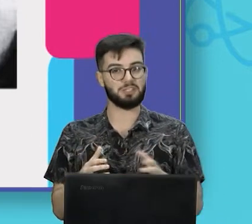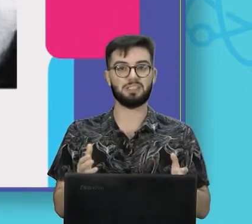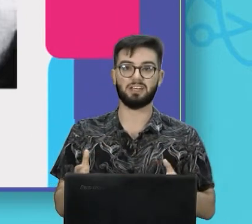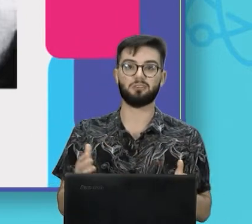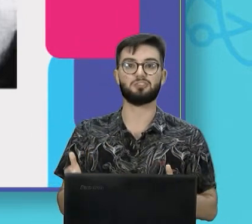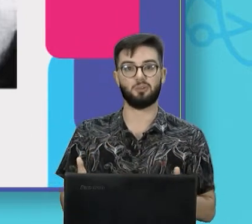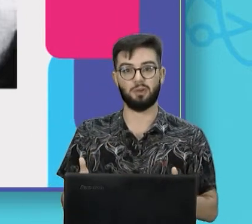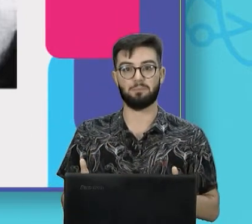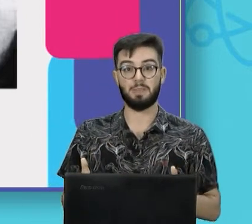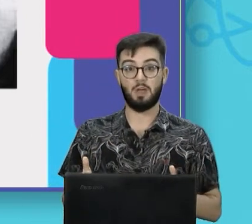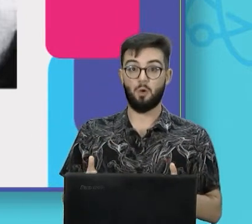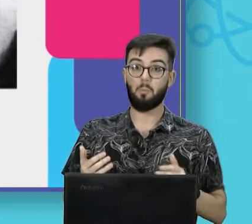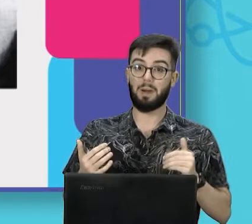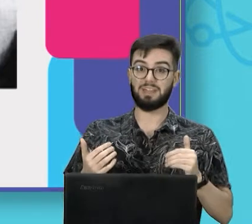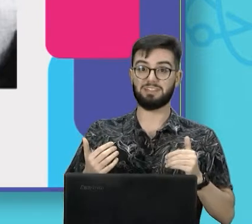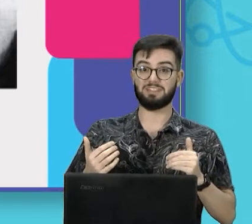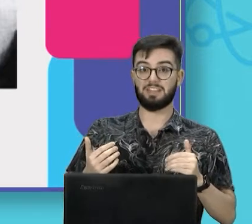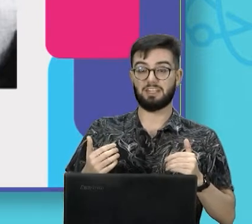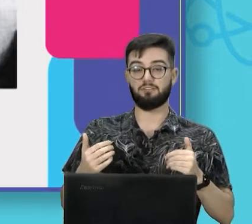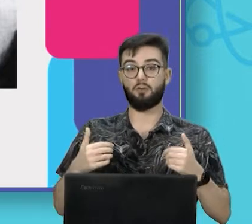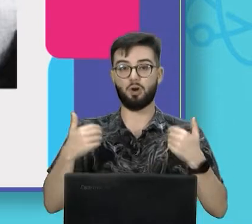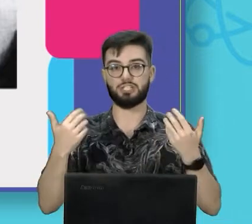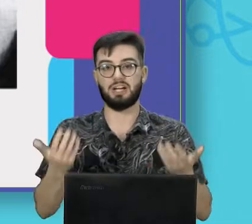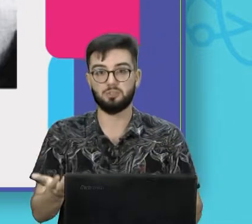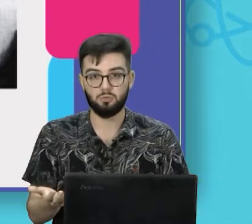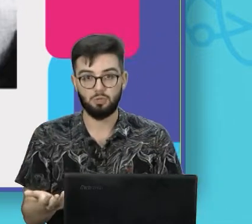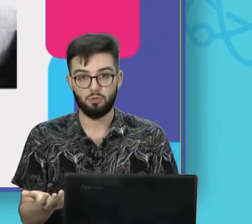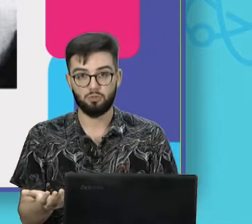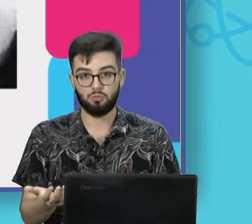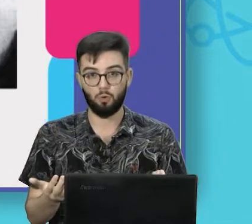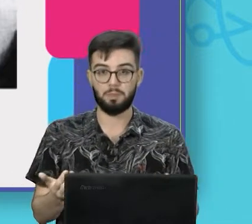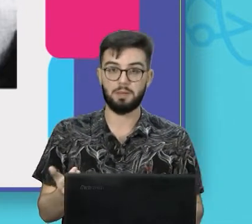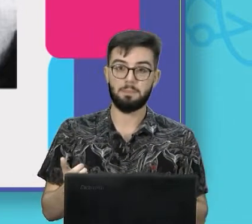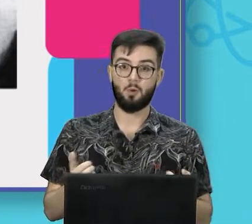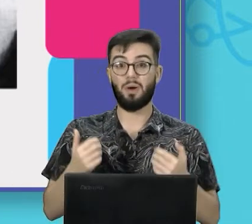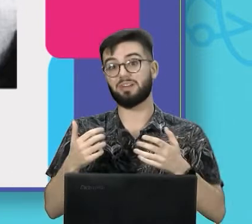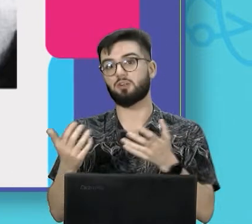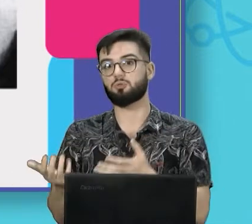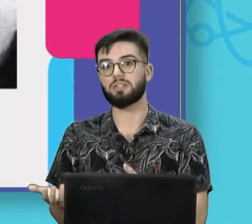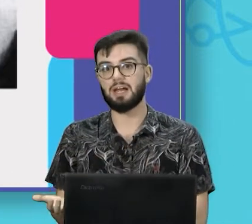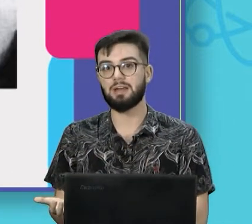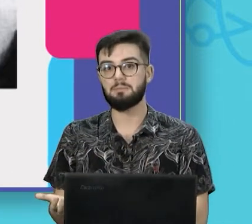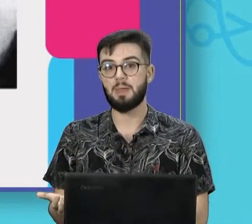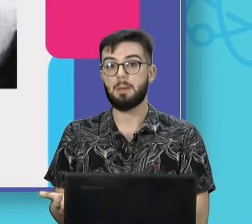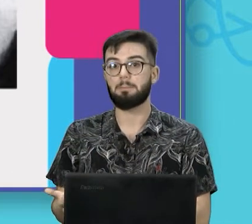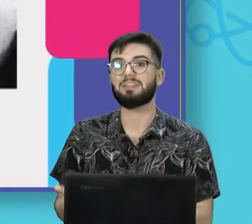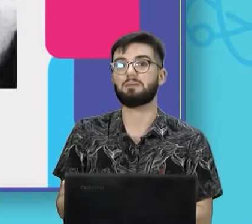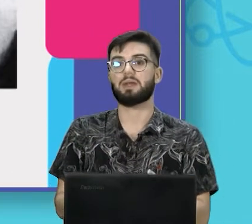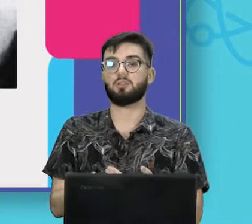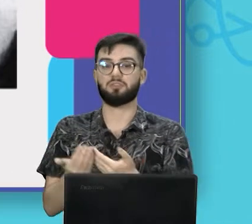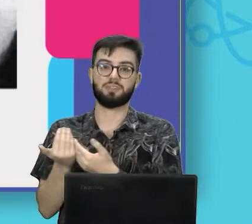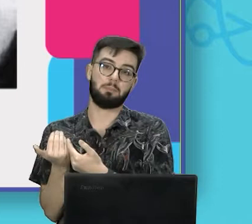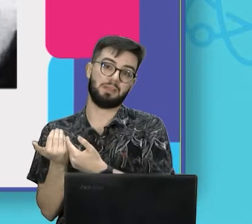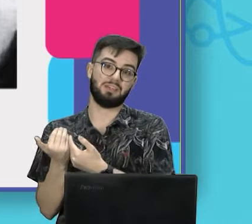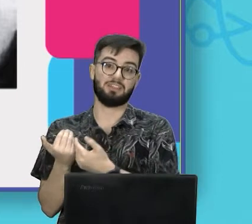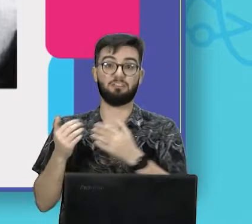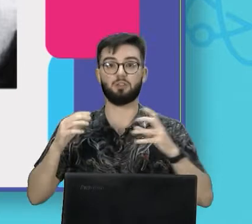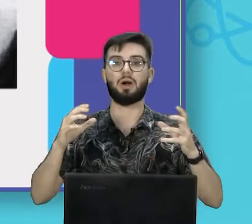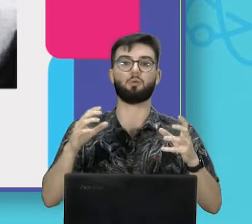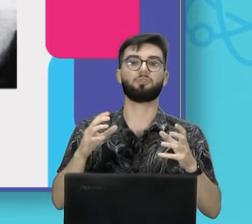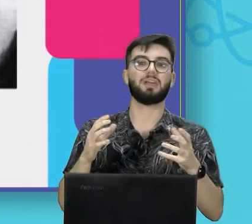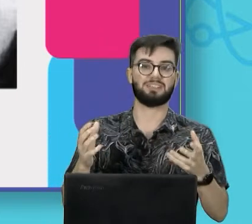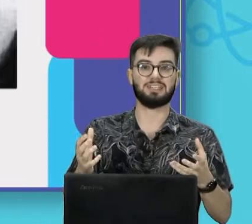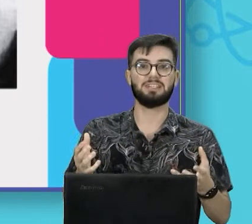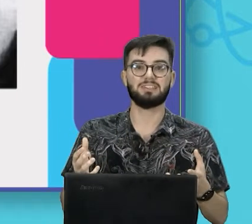isso é enigmático para gente ligar nossa história um país que é forjado sobre um herança autoritária perceber que a nossa Independência